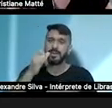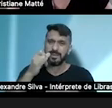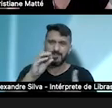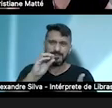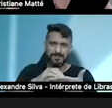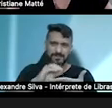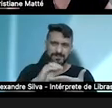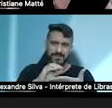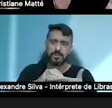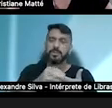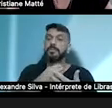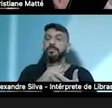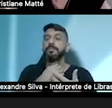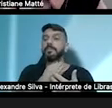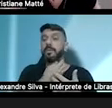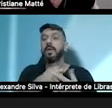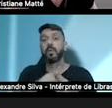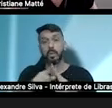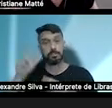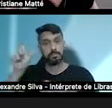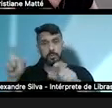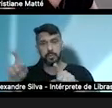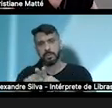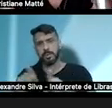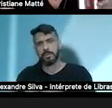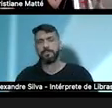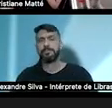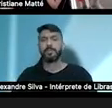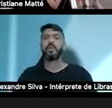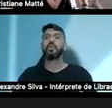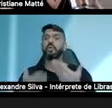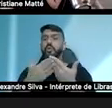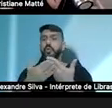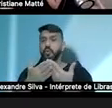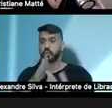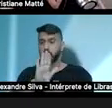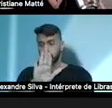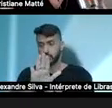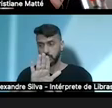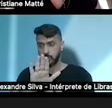exatamente o que acontece lá nos pacientes. Então, nesses primeiros estudos, o que a gente mostrou?